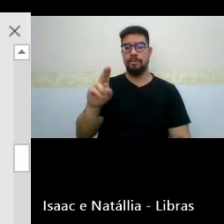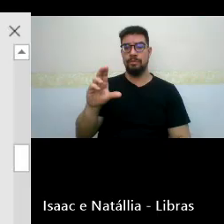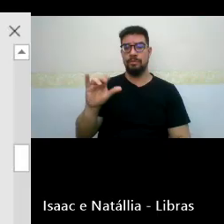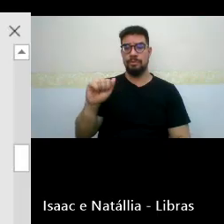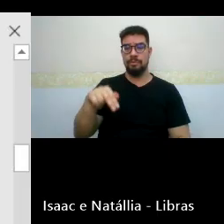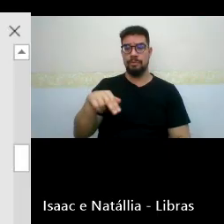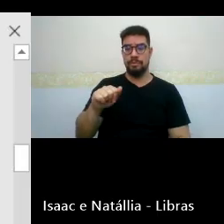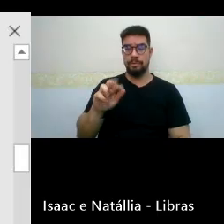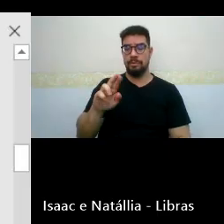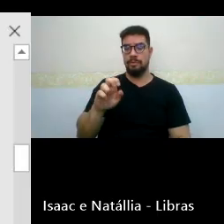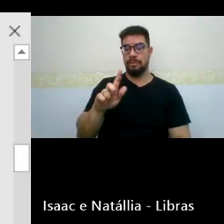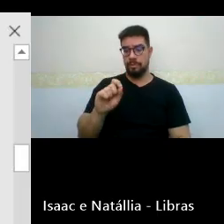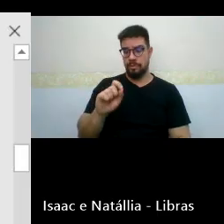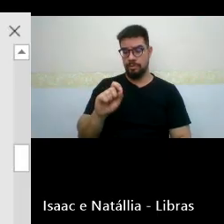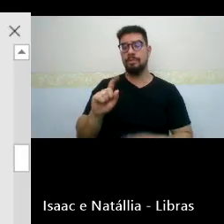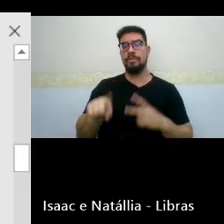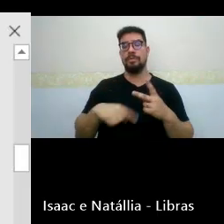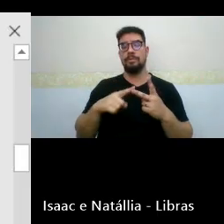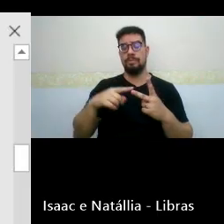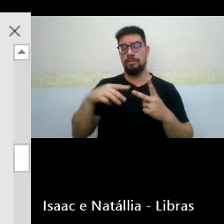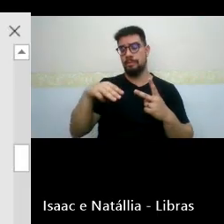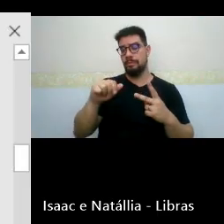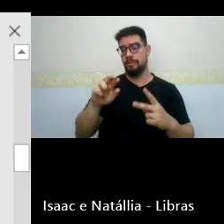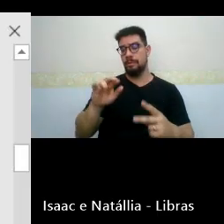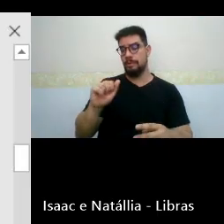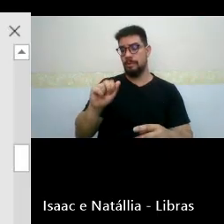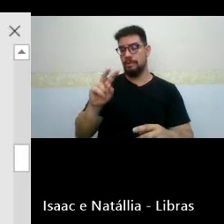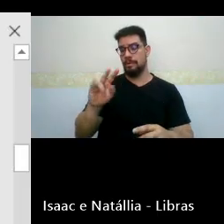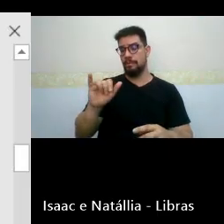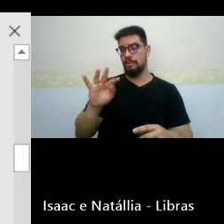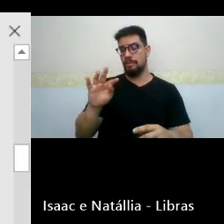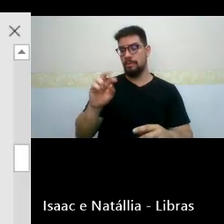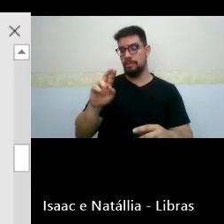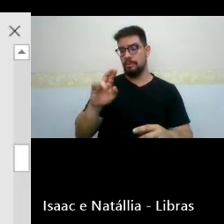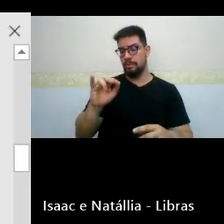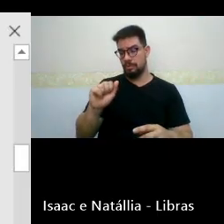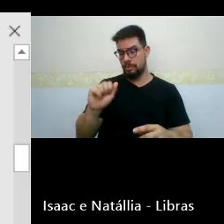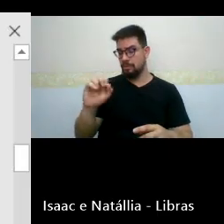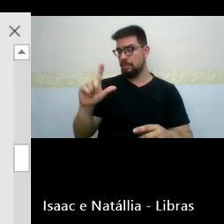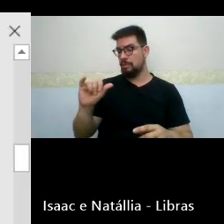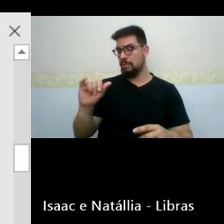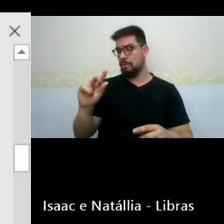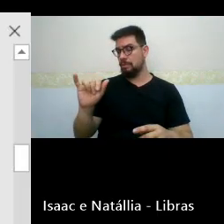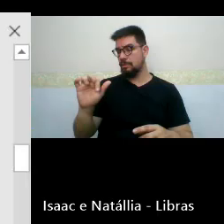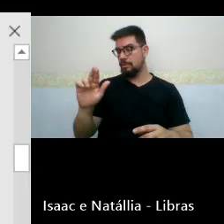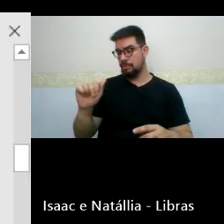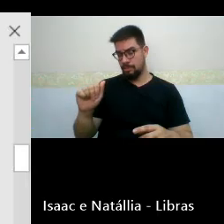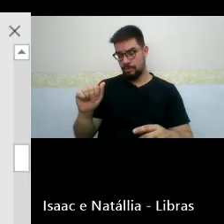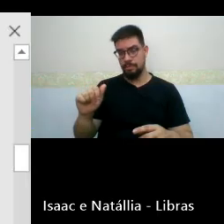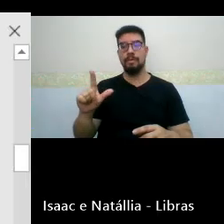Maria Vitória Oliveira. Então, vocês têm acesso a todo o PDF lá no ambiente virtual de